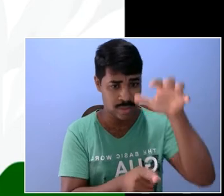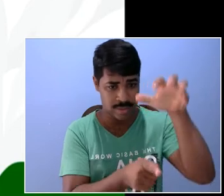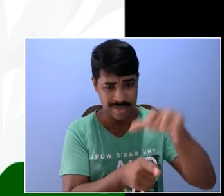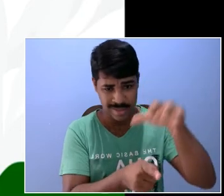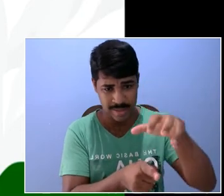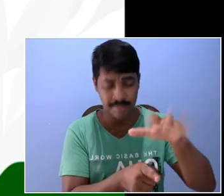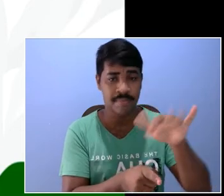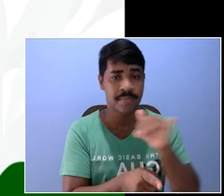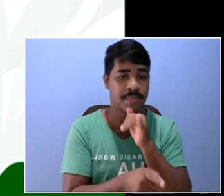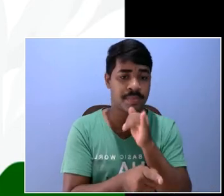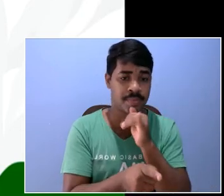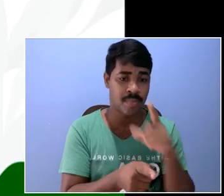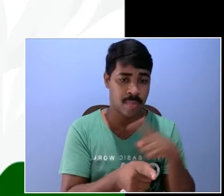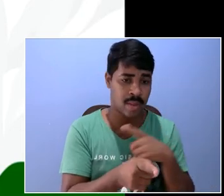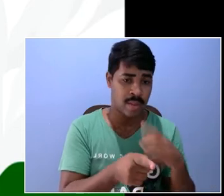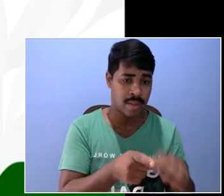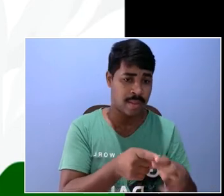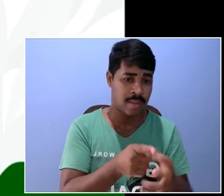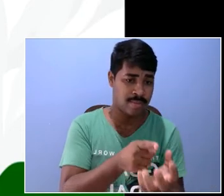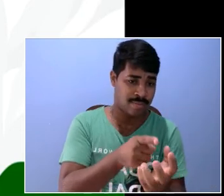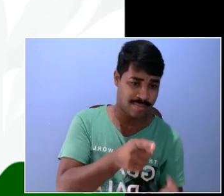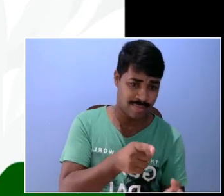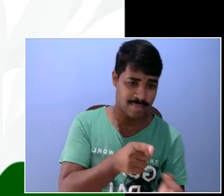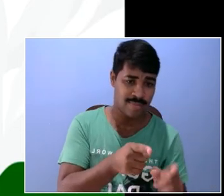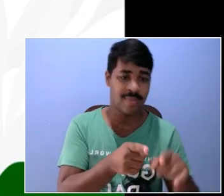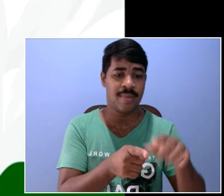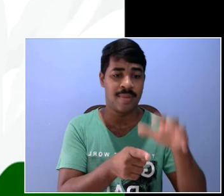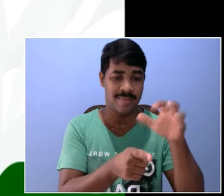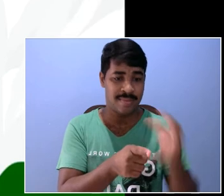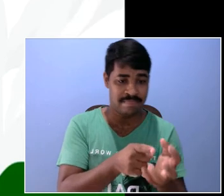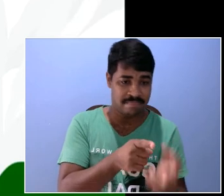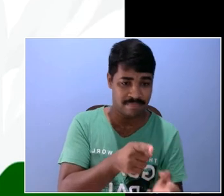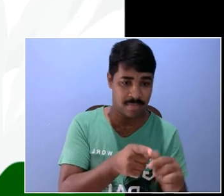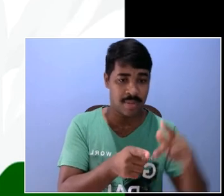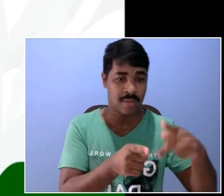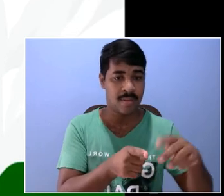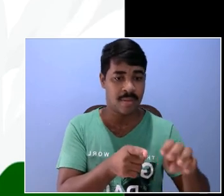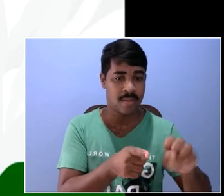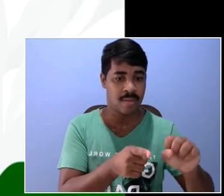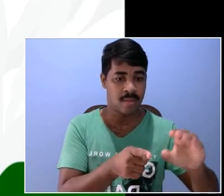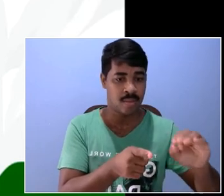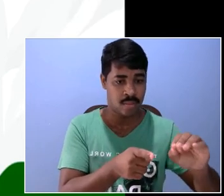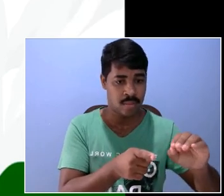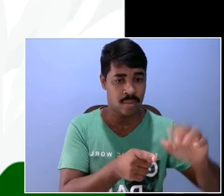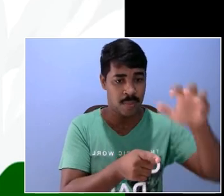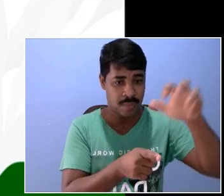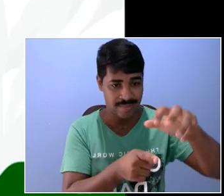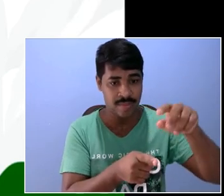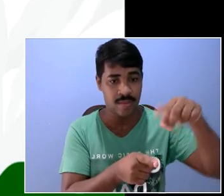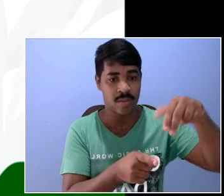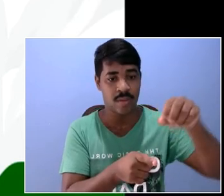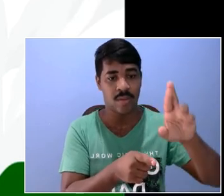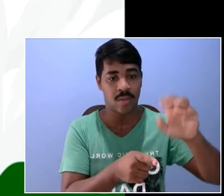desculpa aí, força, deixa eu ajeitar aqui, força peso e e força normal, perdão.